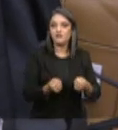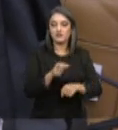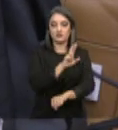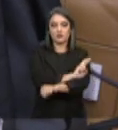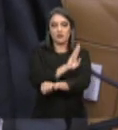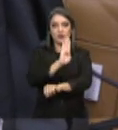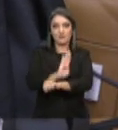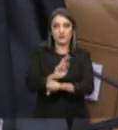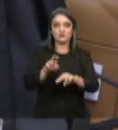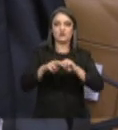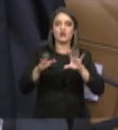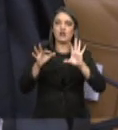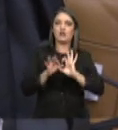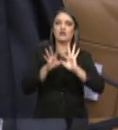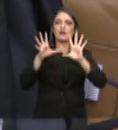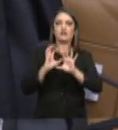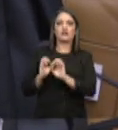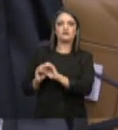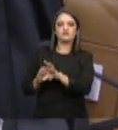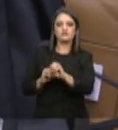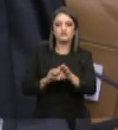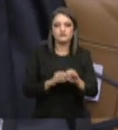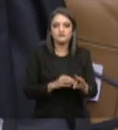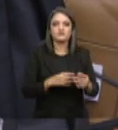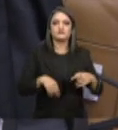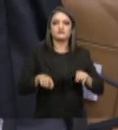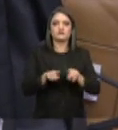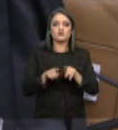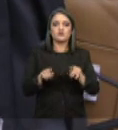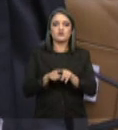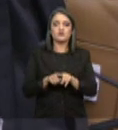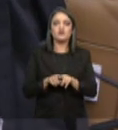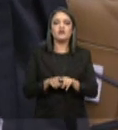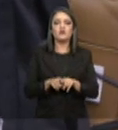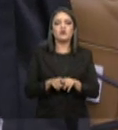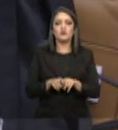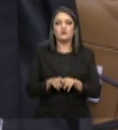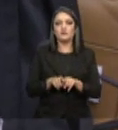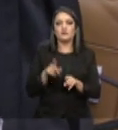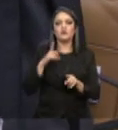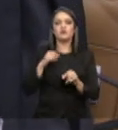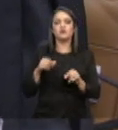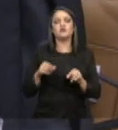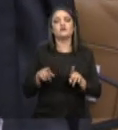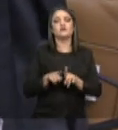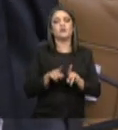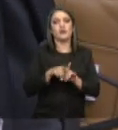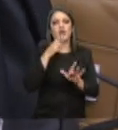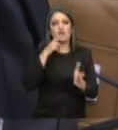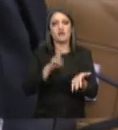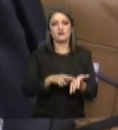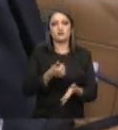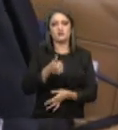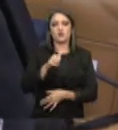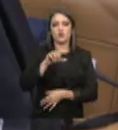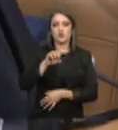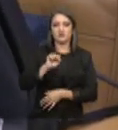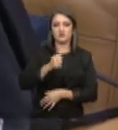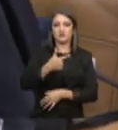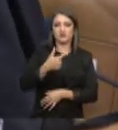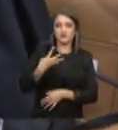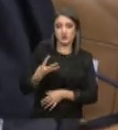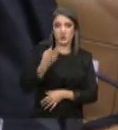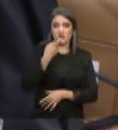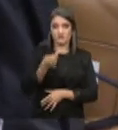pela Liberdade de ensino e Mais enquanto a carta de 1824 declarava